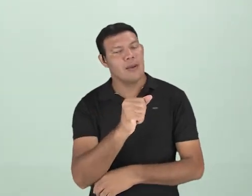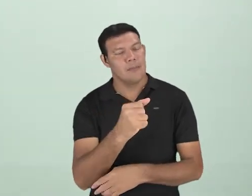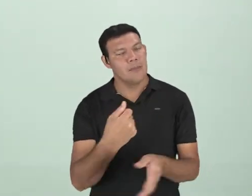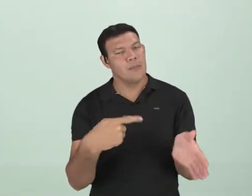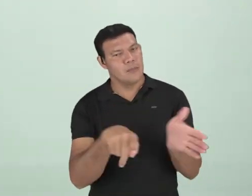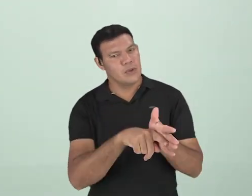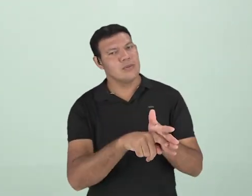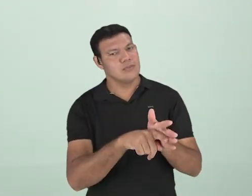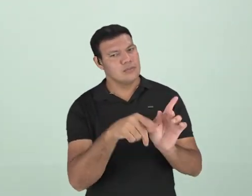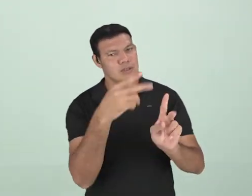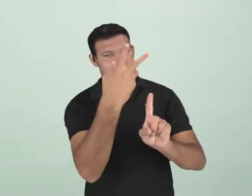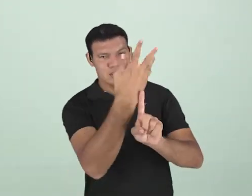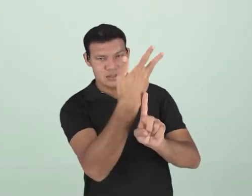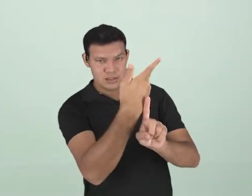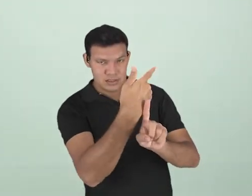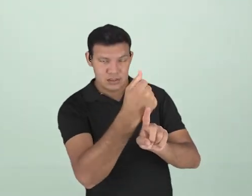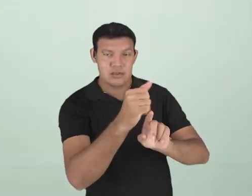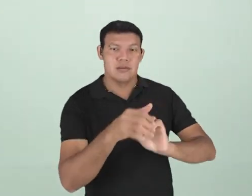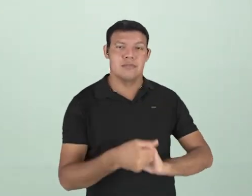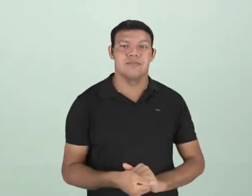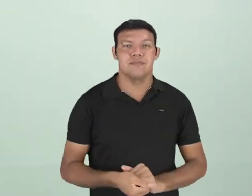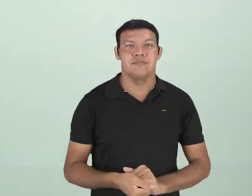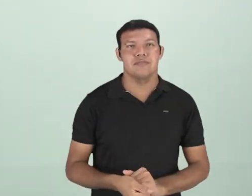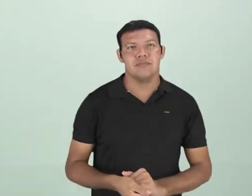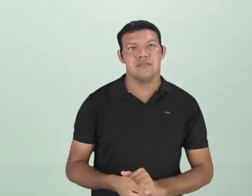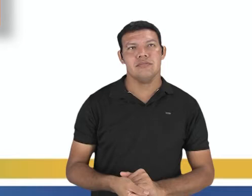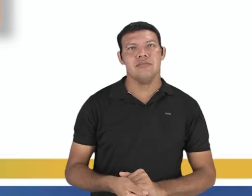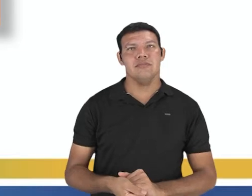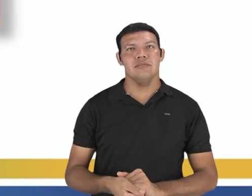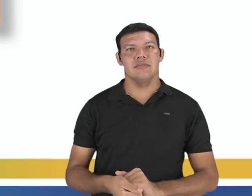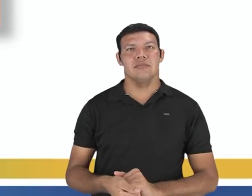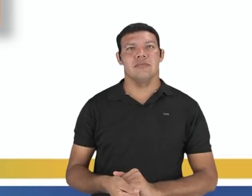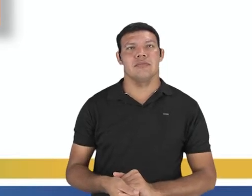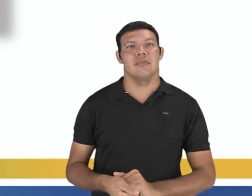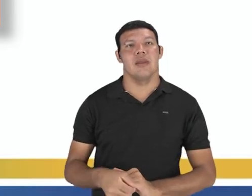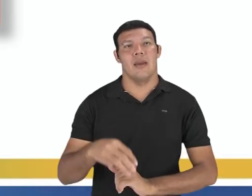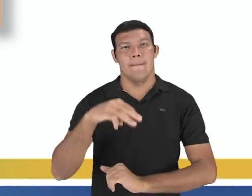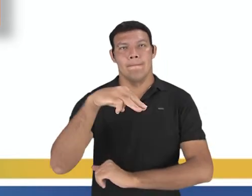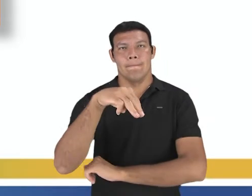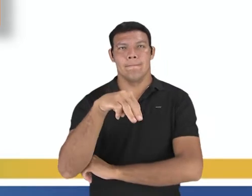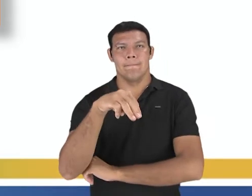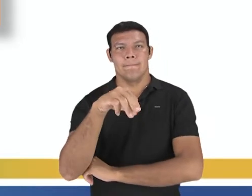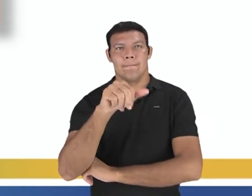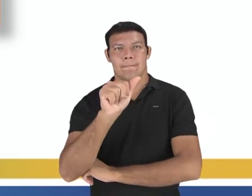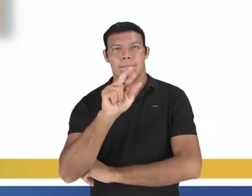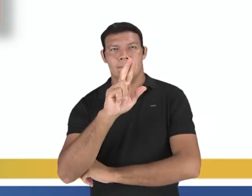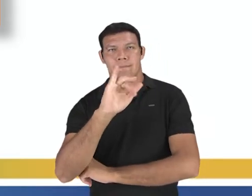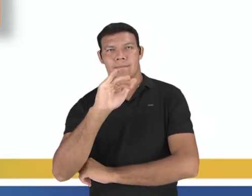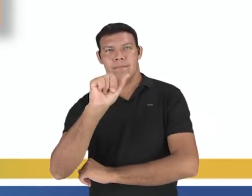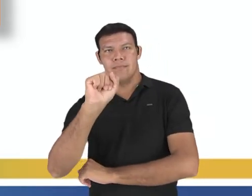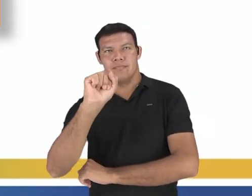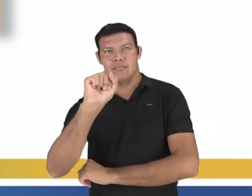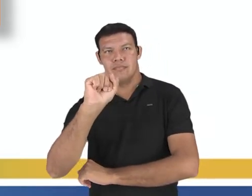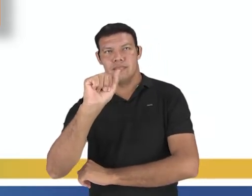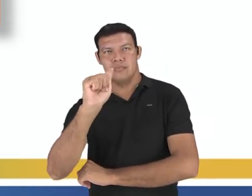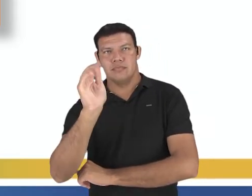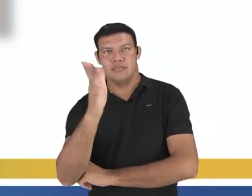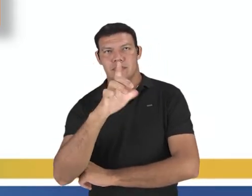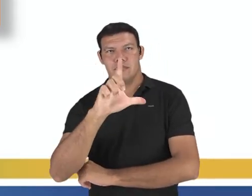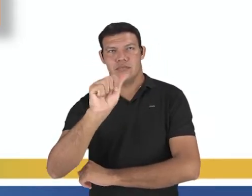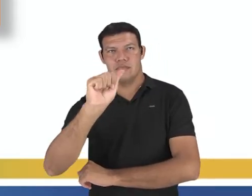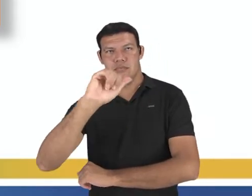ok? E aí, Marisa Lajolo vai dizer o seguinte: a obra literária é um